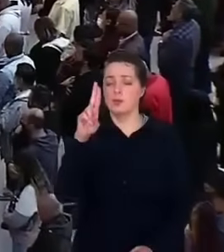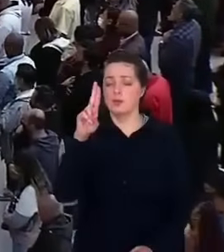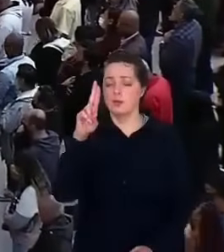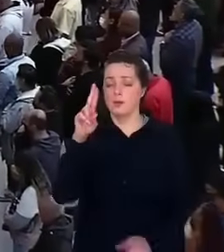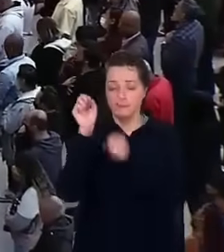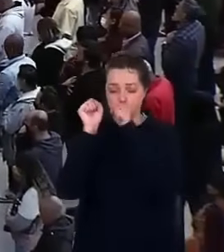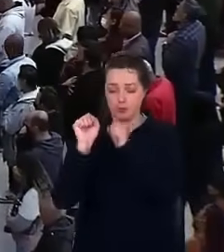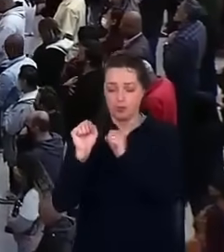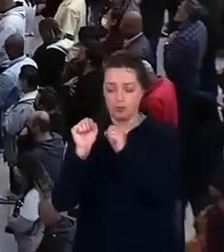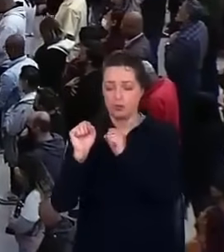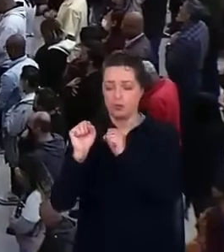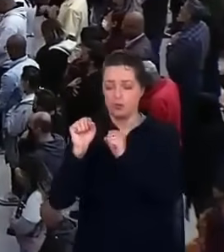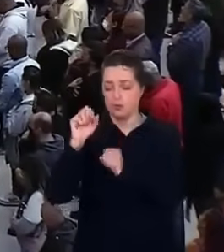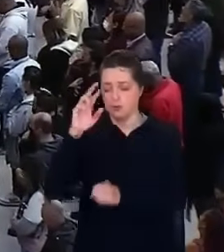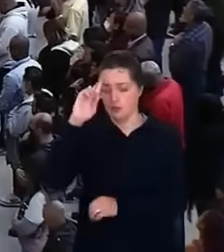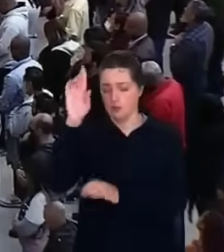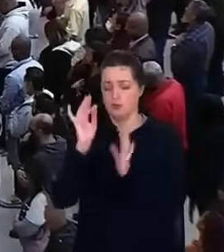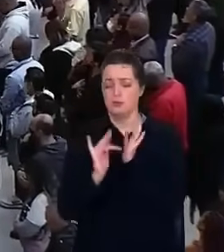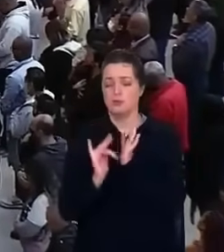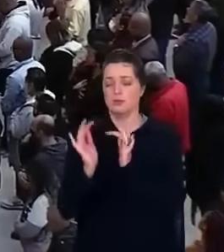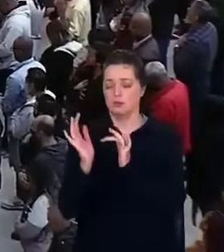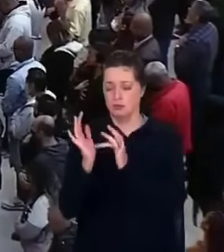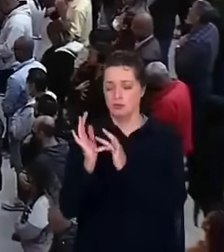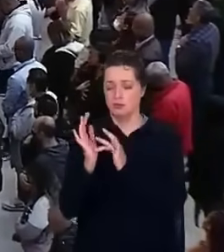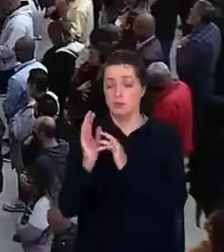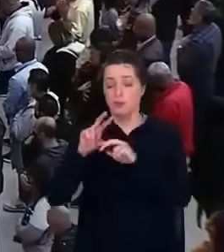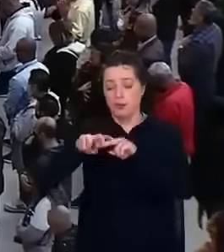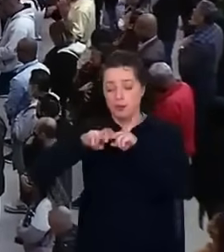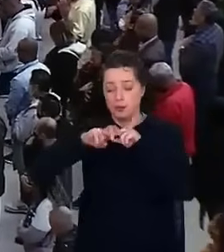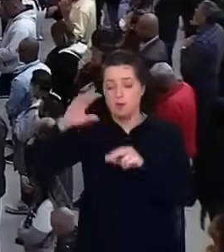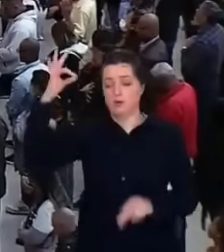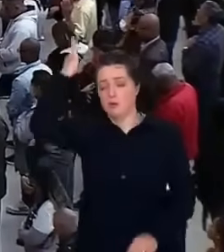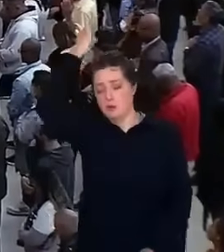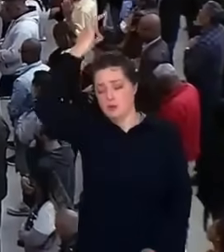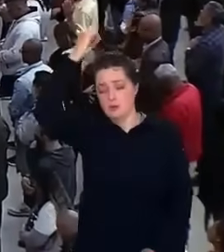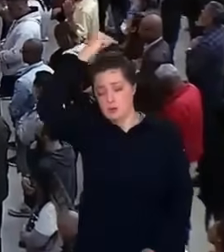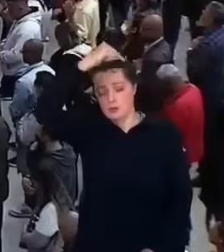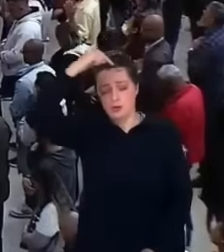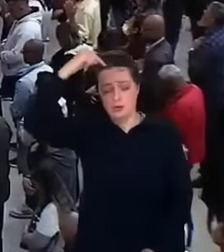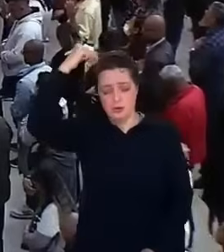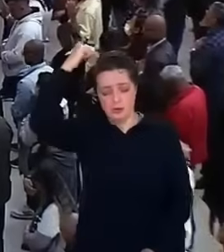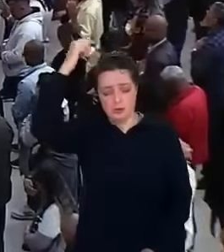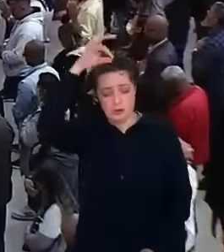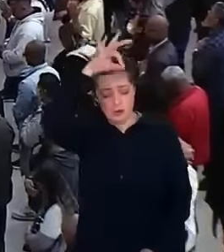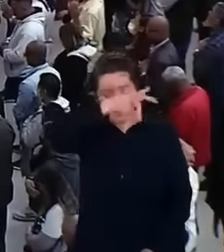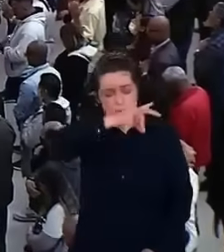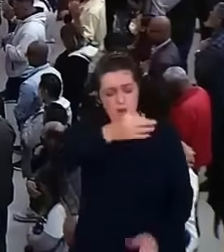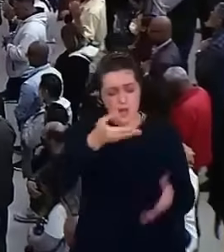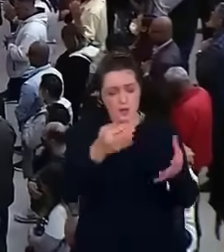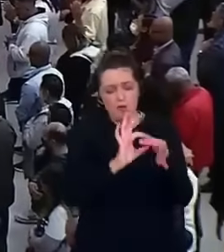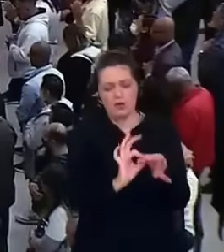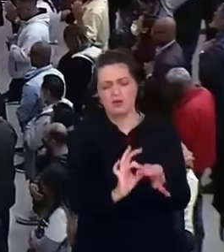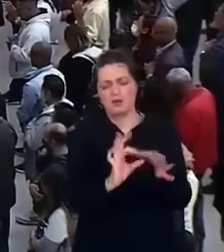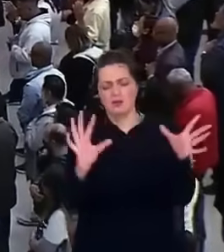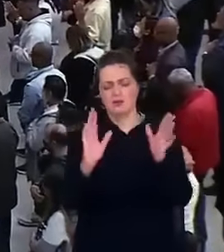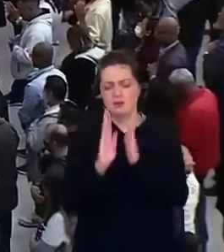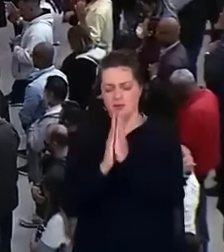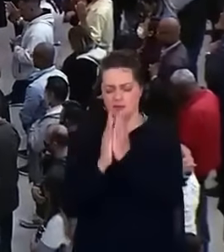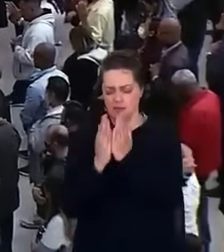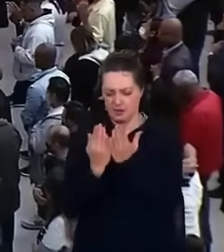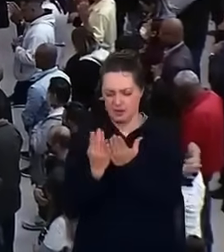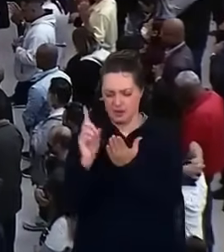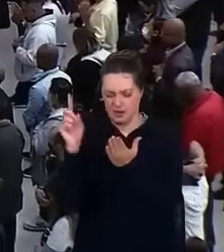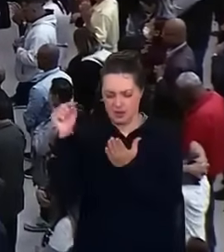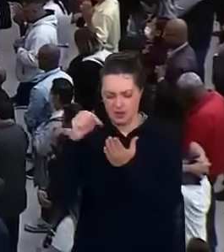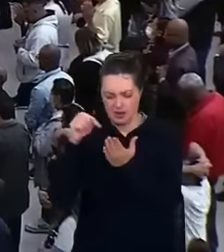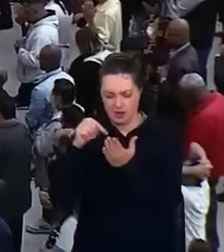do Senhor Jesus, pela luz poderosa do Espírito Santo, pela palavra do nosso